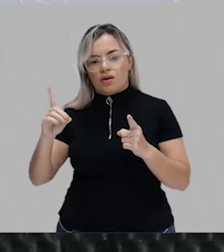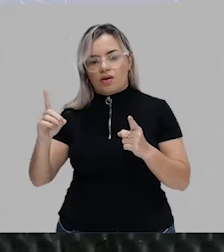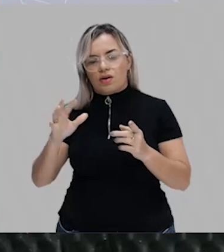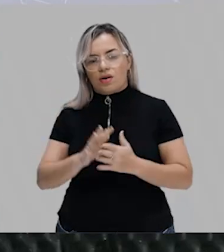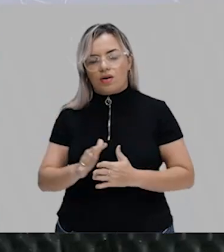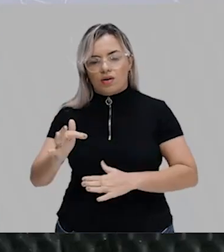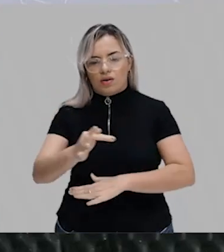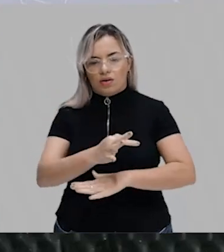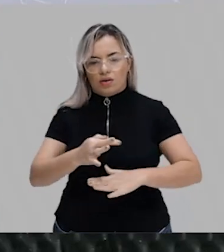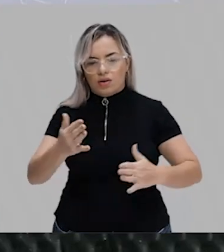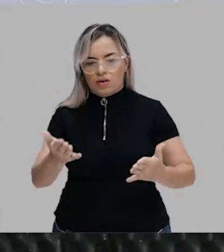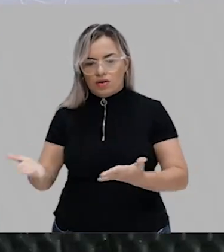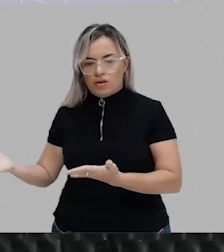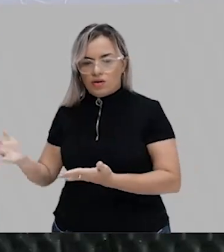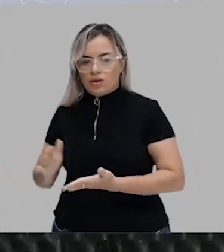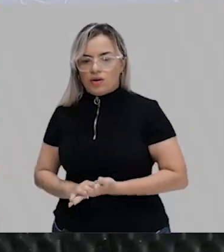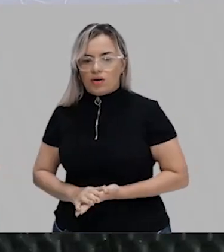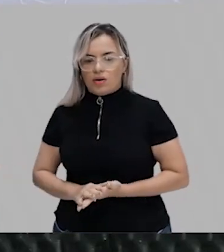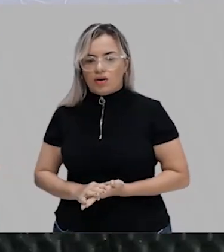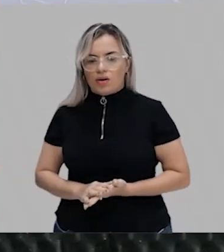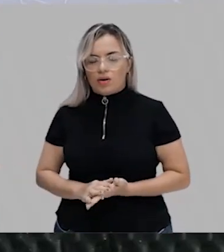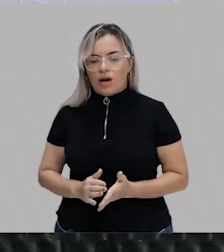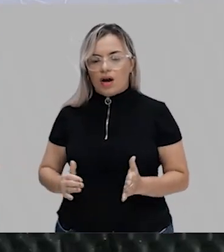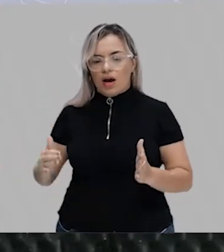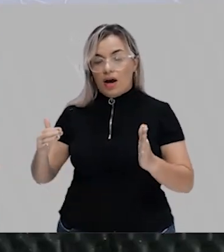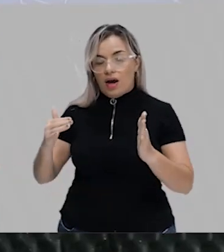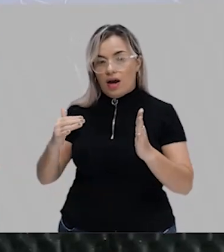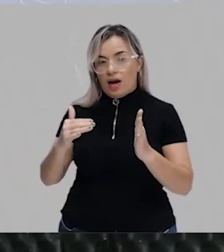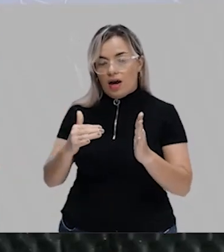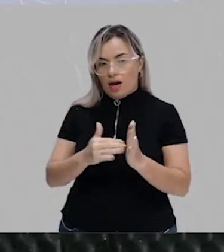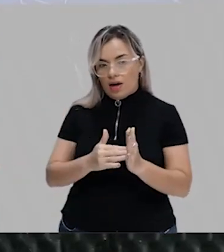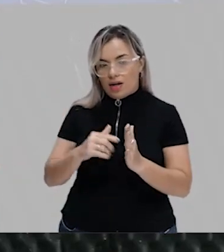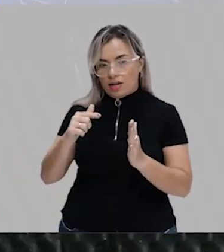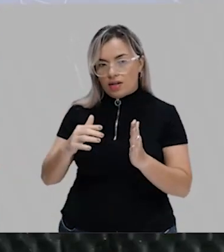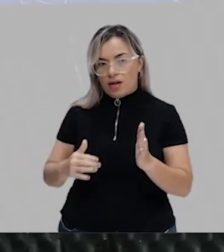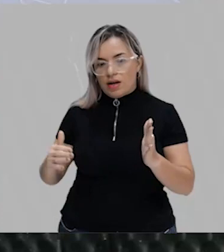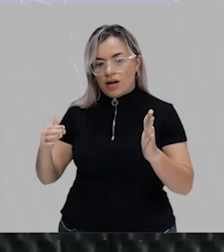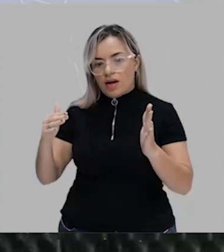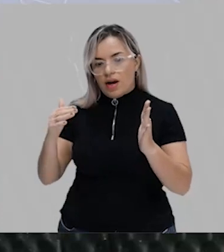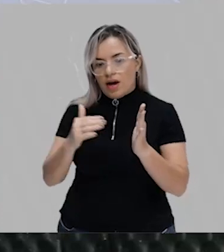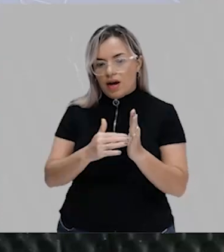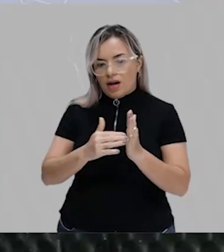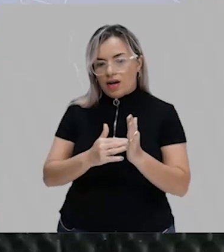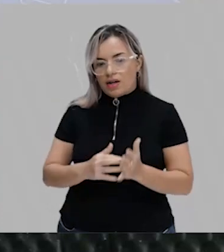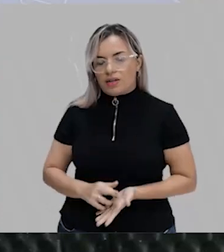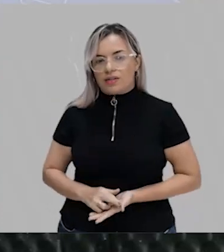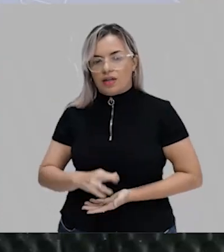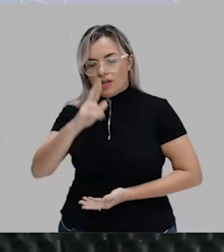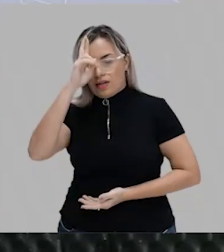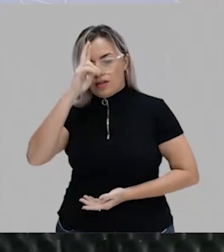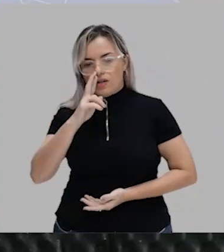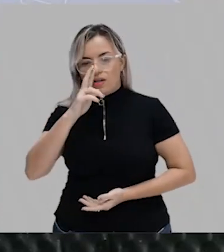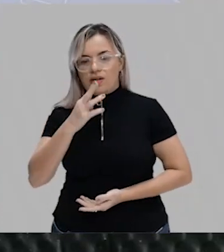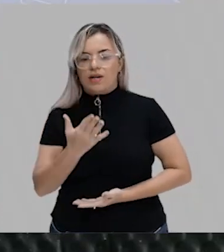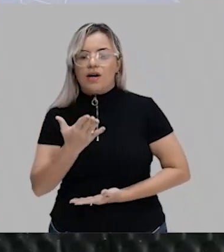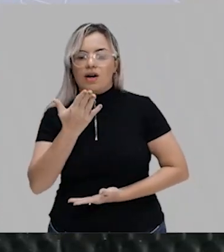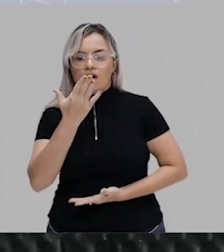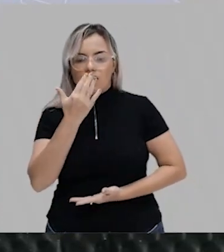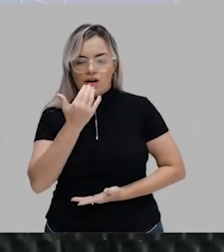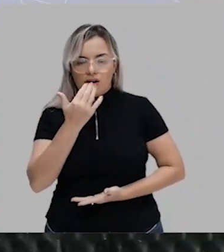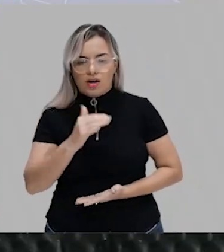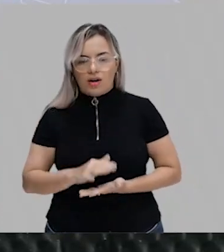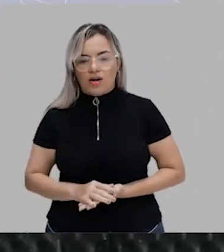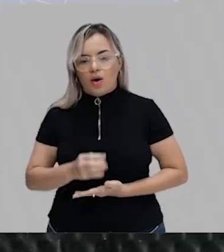até as 12 horas, até o meio-dia, buenos dias. Buen dia, menos usual, geralmente